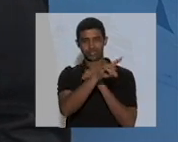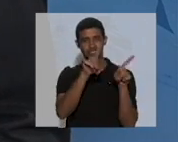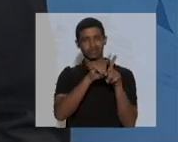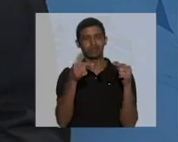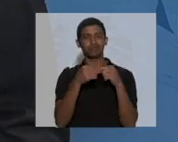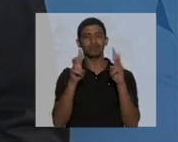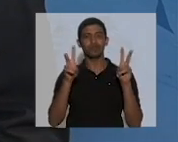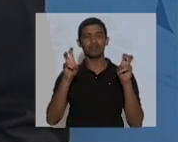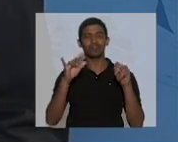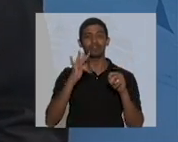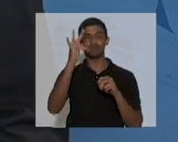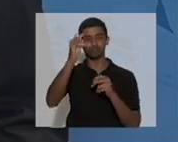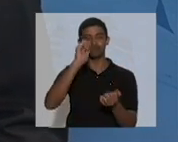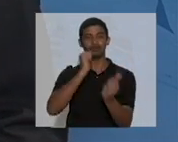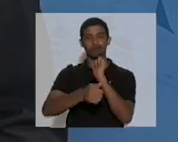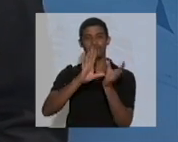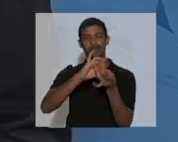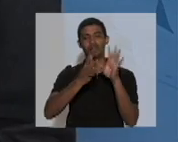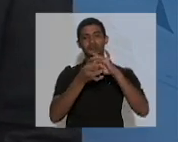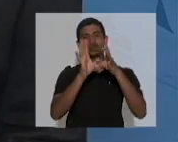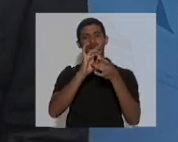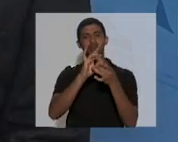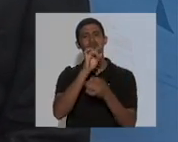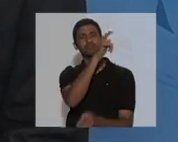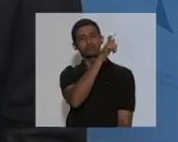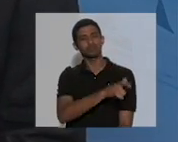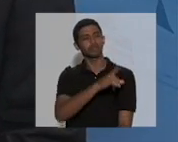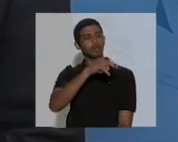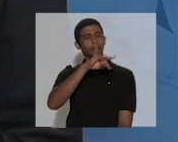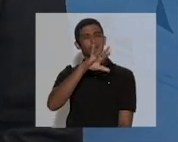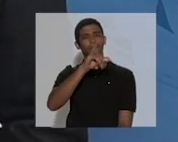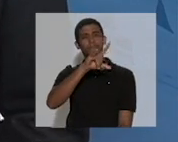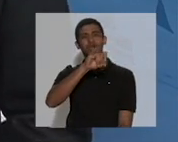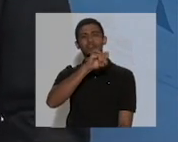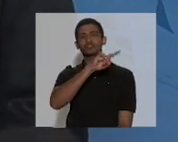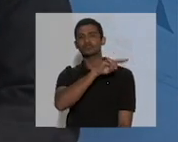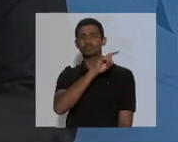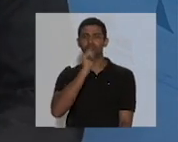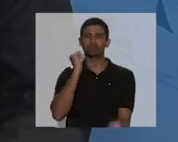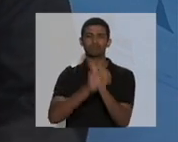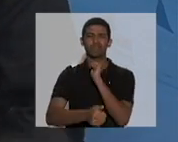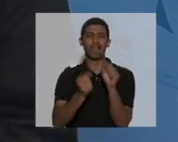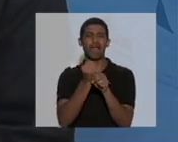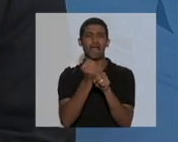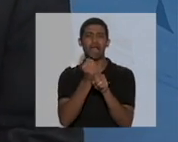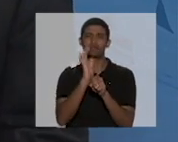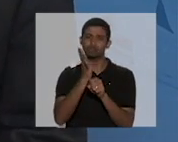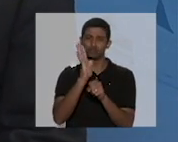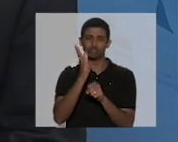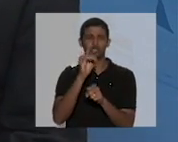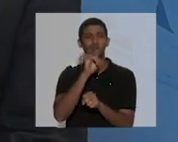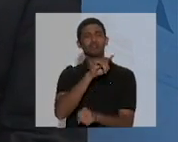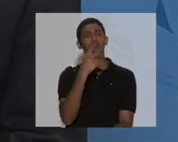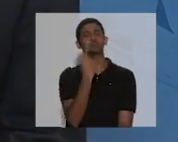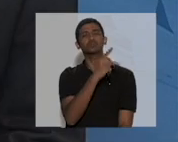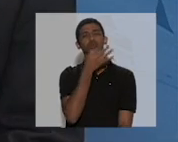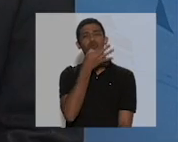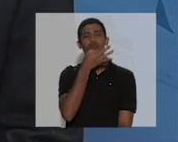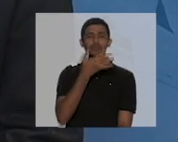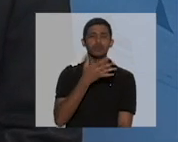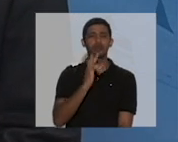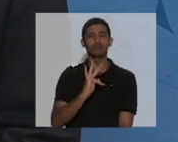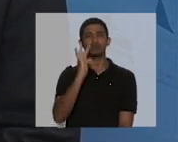desse tema que a gente está tratando do futuro do esporte olímpico. Martinho, você como é um desportista, está na área já há bastante tempo, qual é a tua opinião?